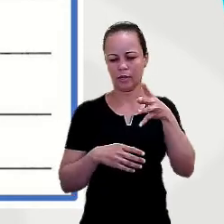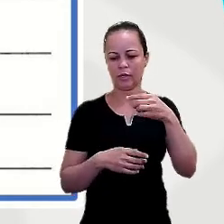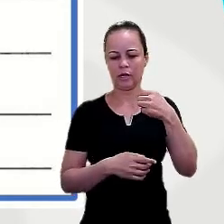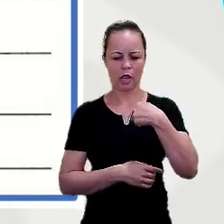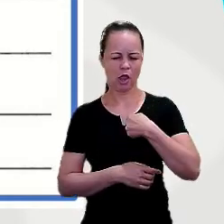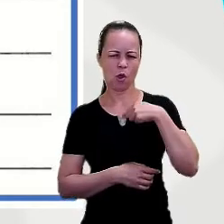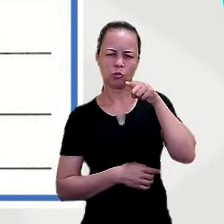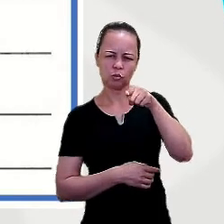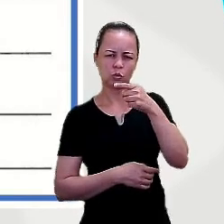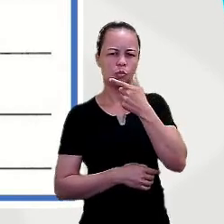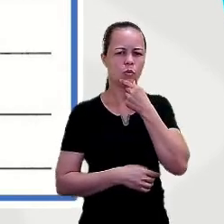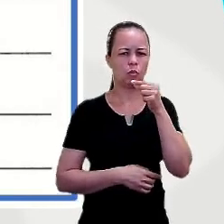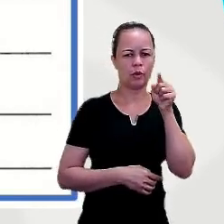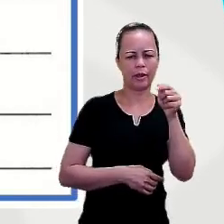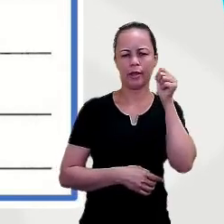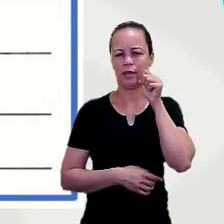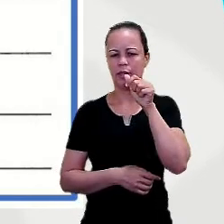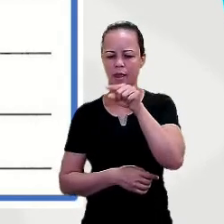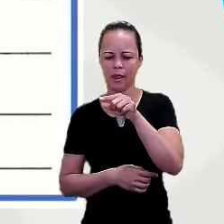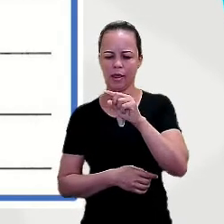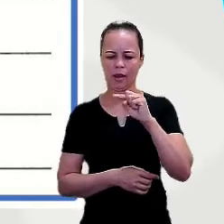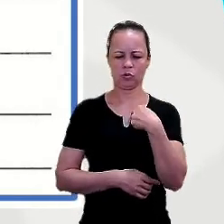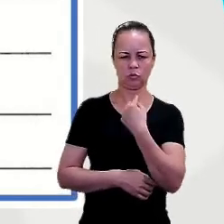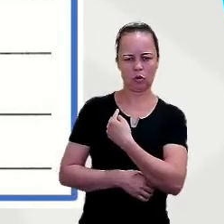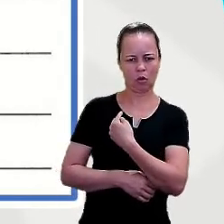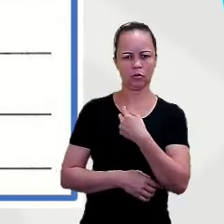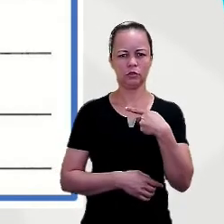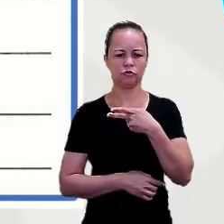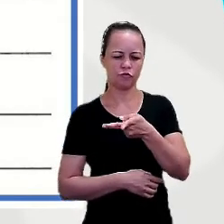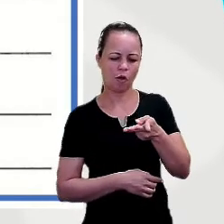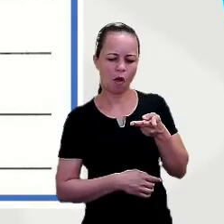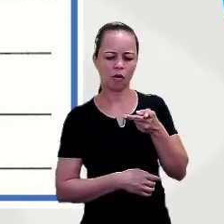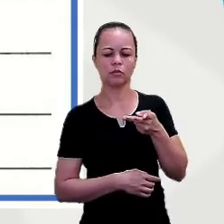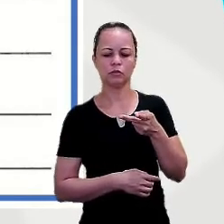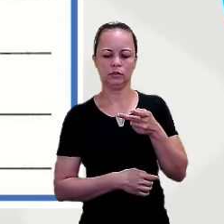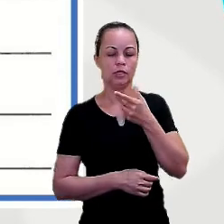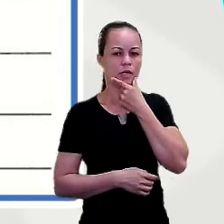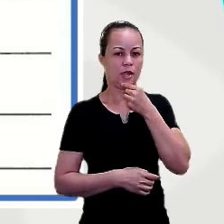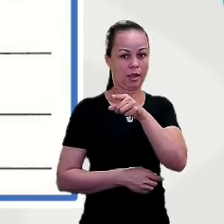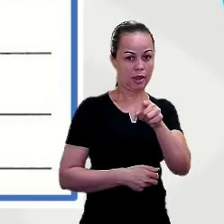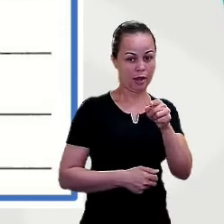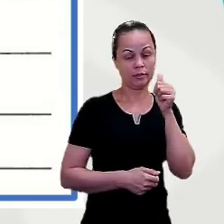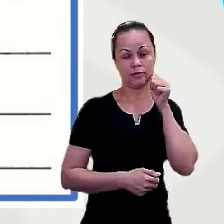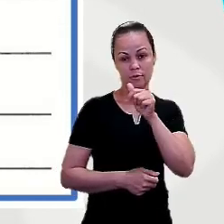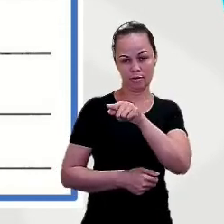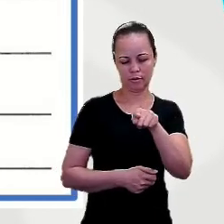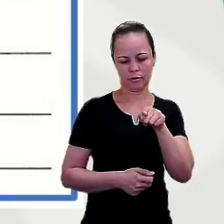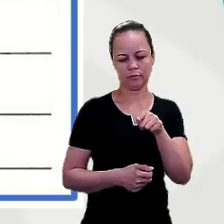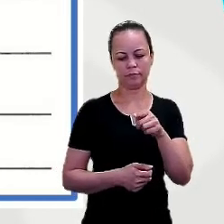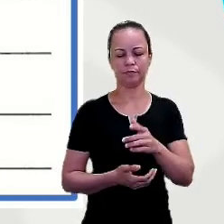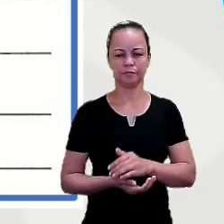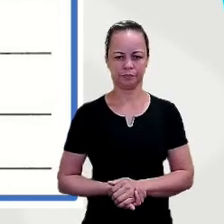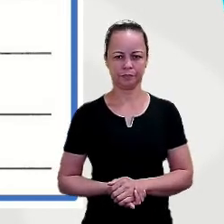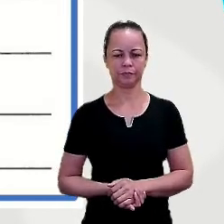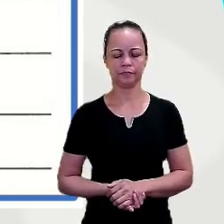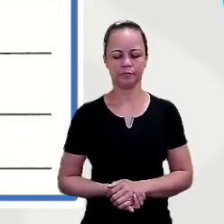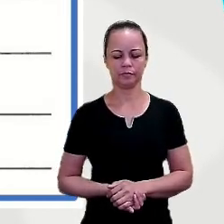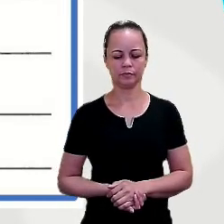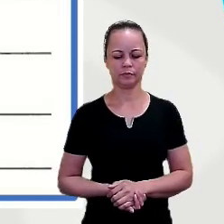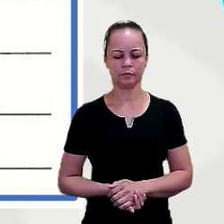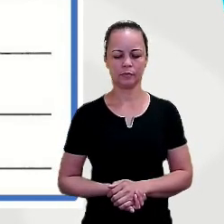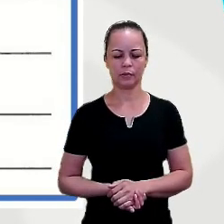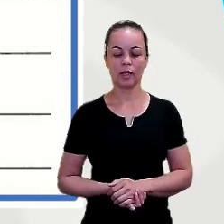ele, ela. O nós, nós, vós, eles e elas. Então, vamos lá. Cada